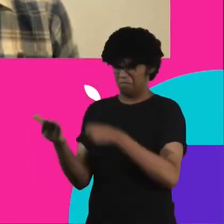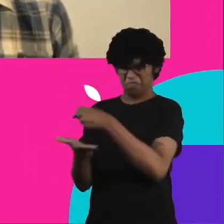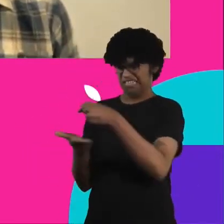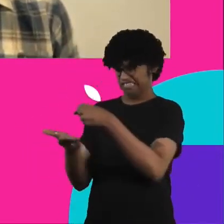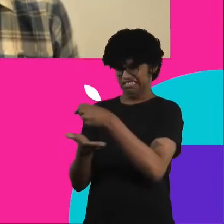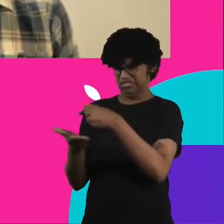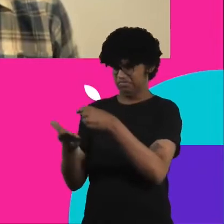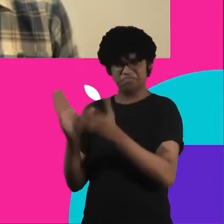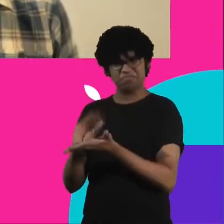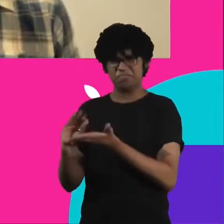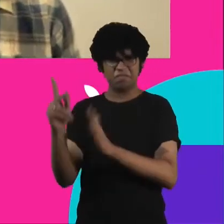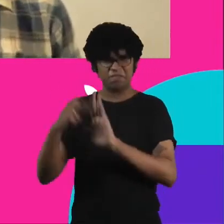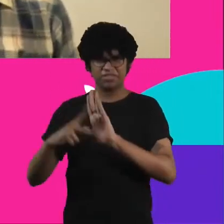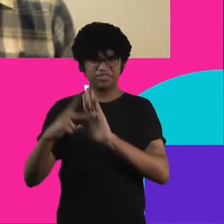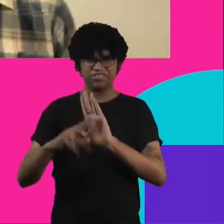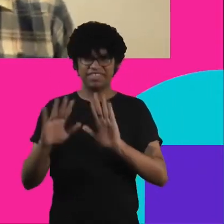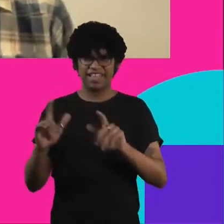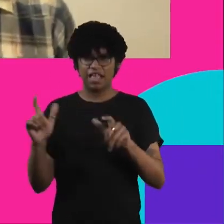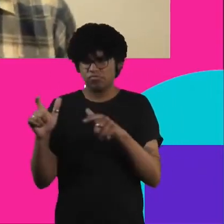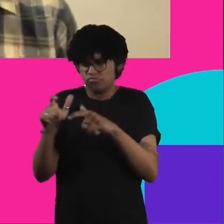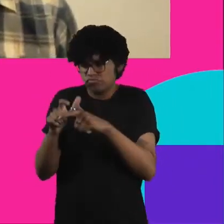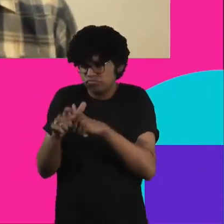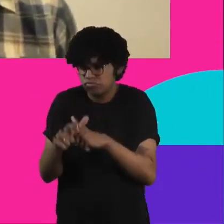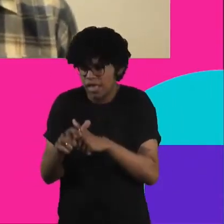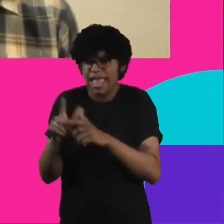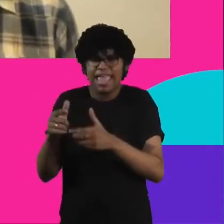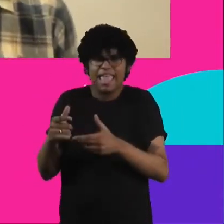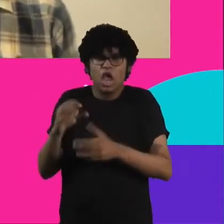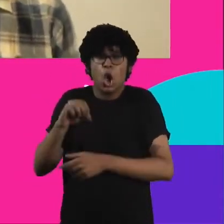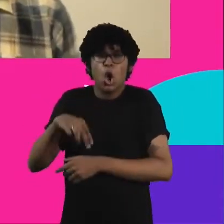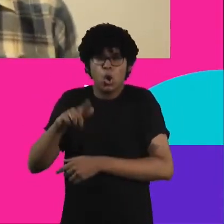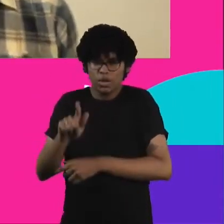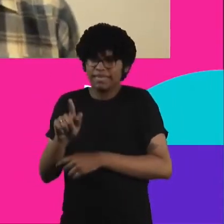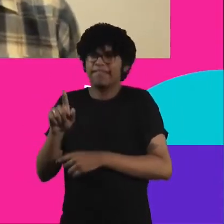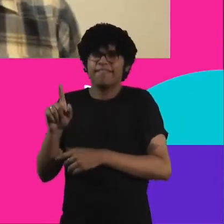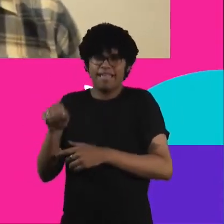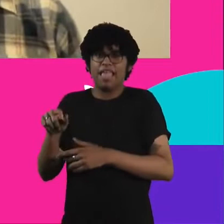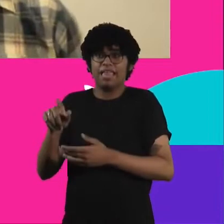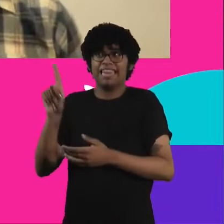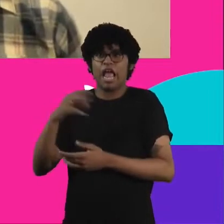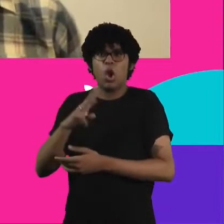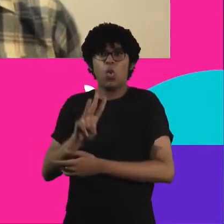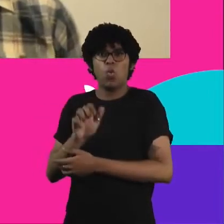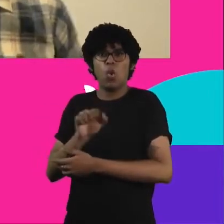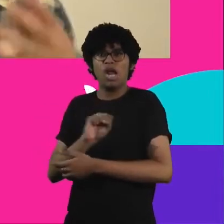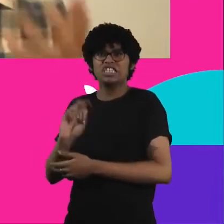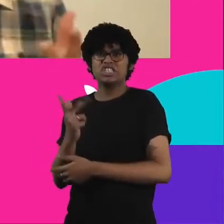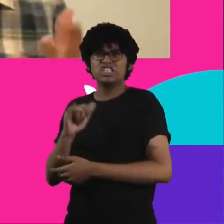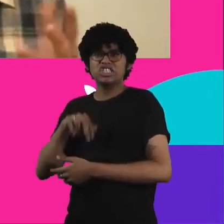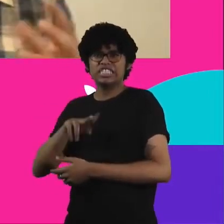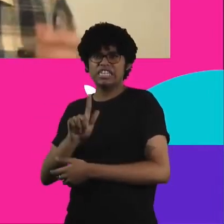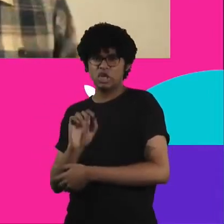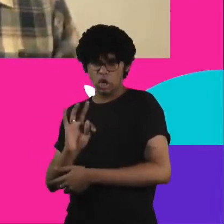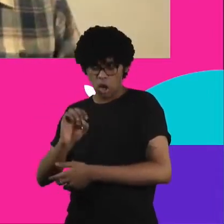parecia para mim uma coisa muito básica. Esse é um projeto de dados muito básico. 4 pessoas que trabalhavam com